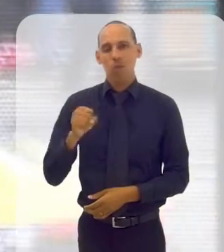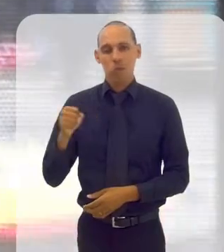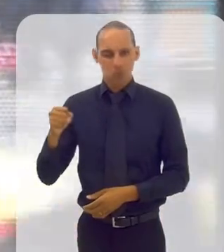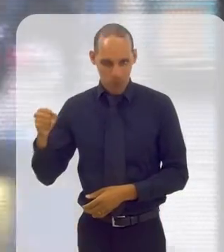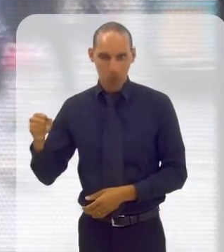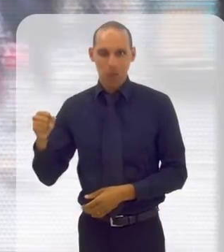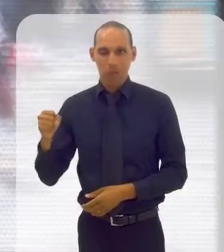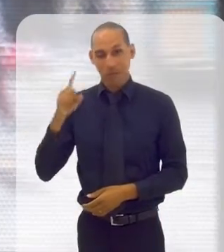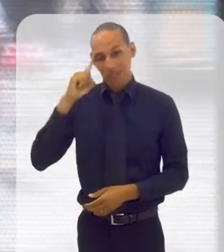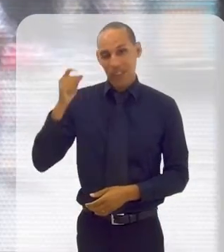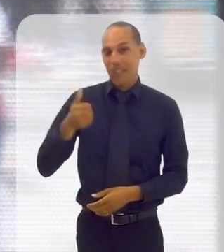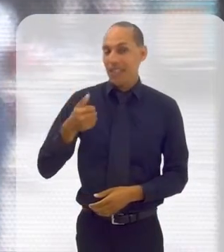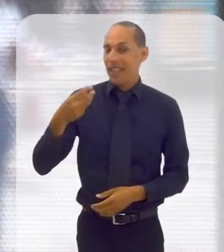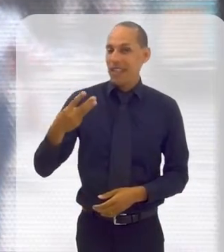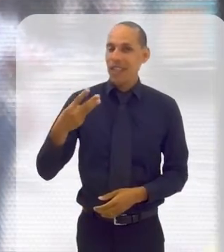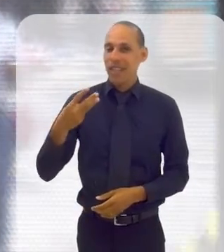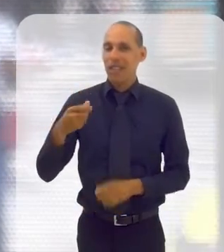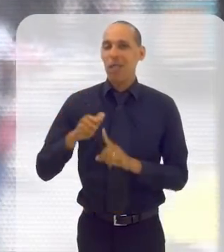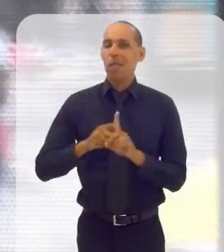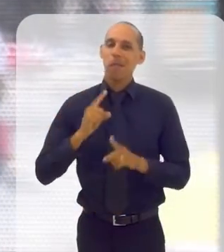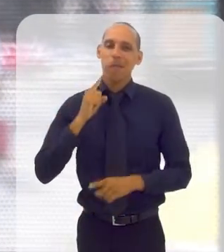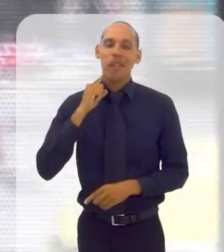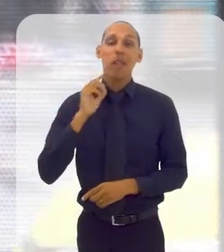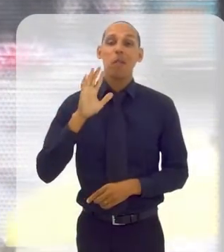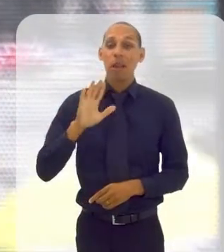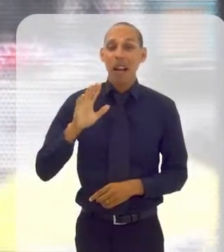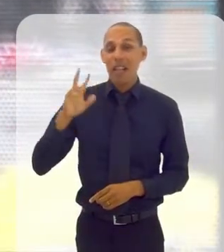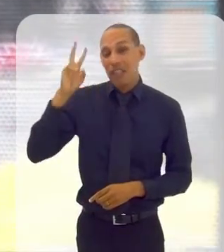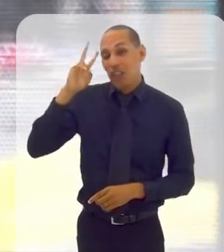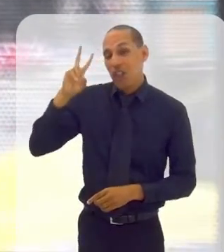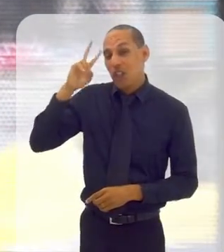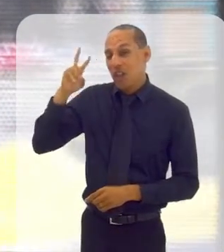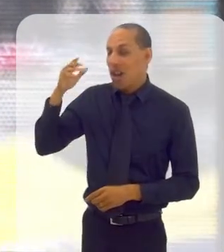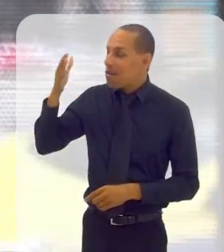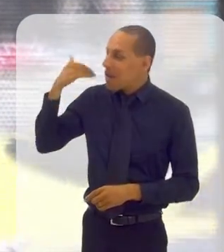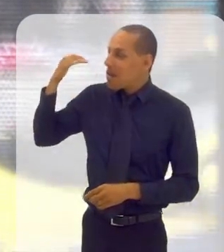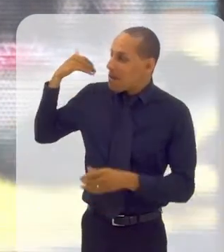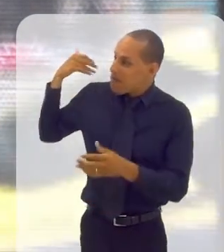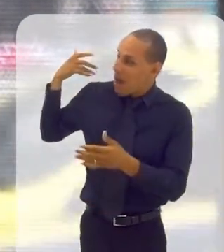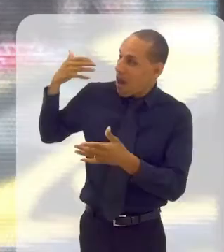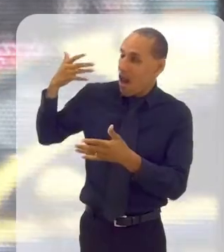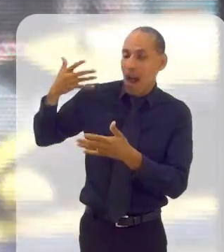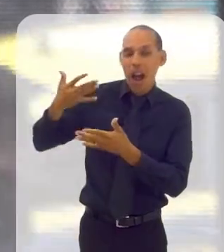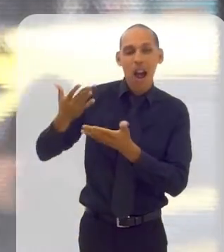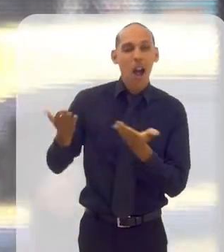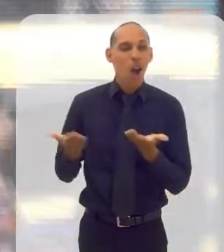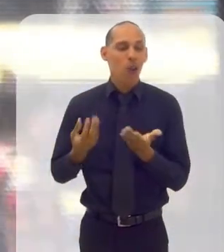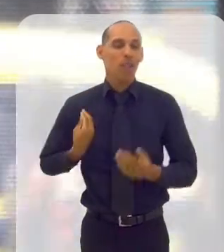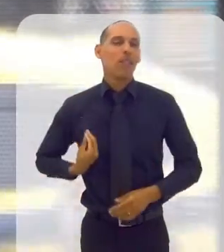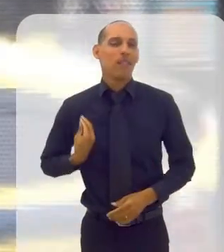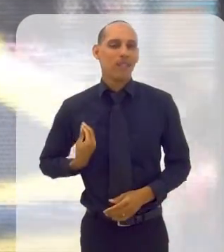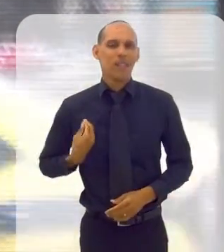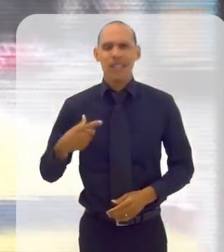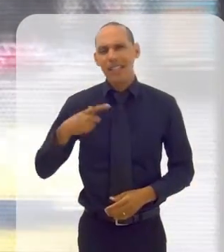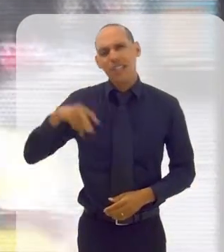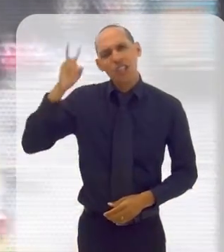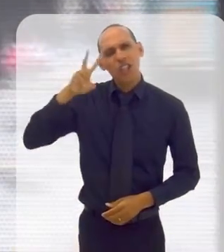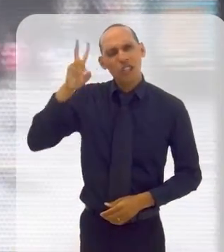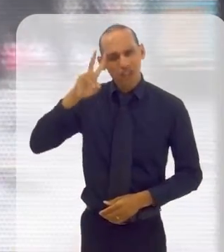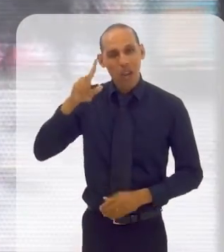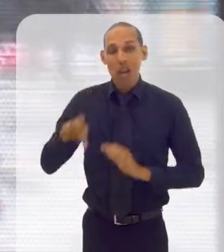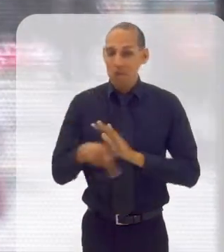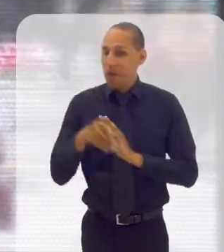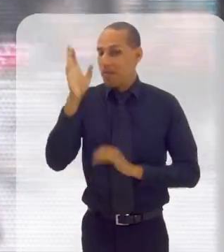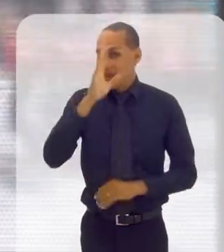até 1888, no dia 13 de maio, mas esse legado ele é tão importante que ele está presente nos dias de hoje. A gente tem